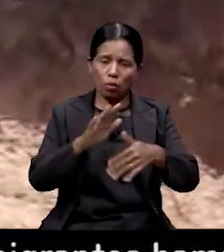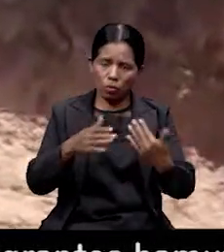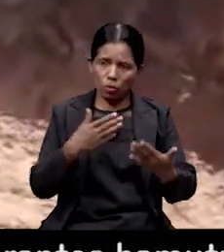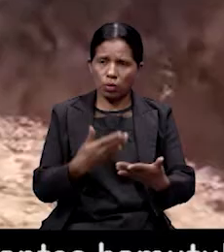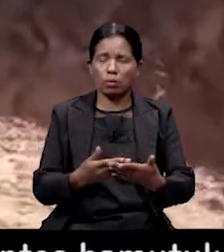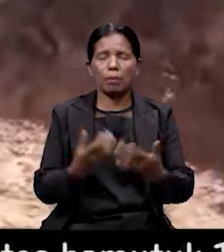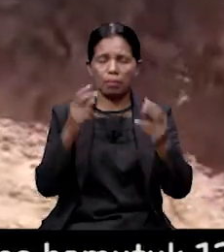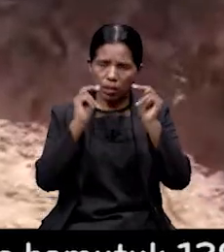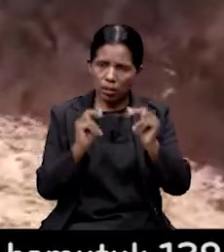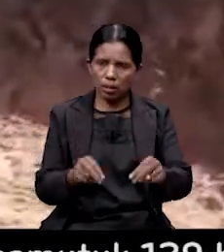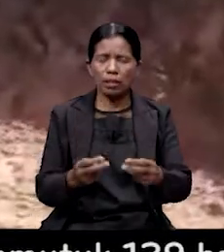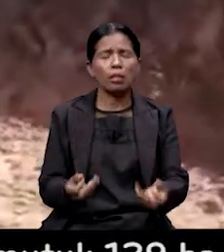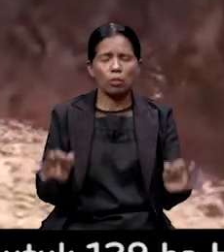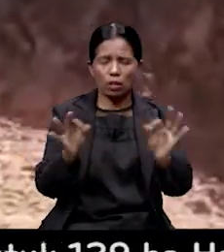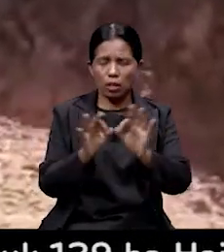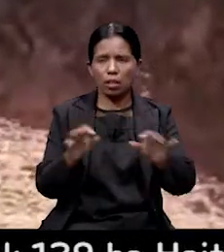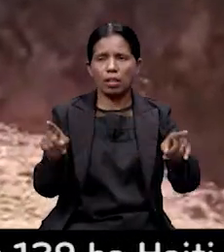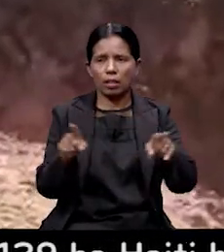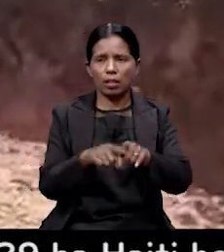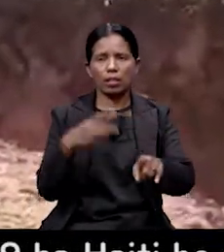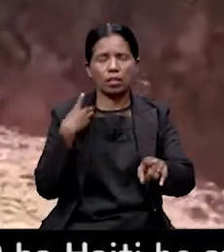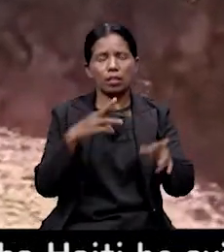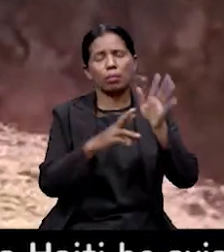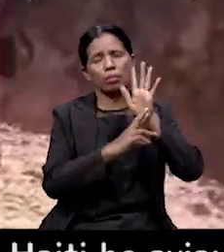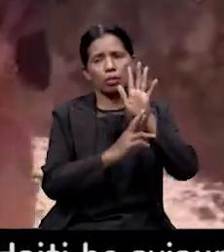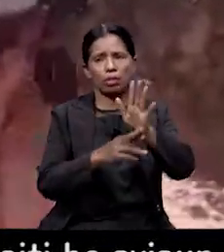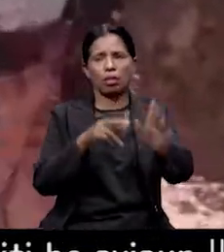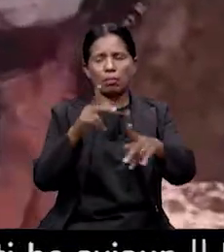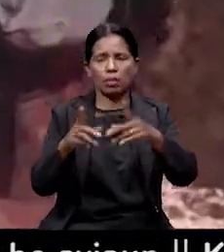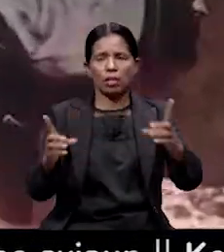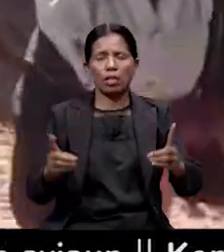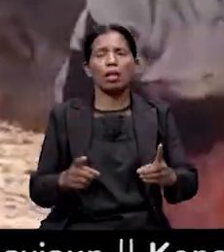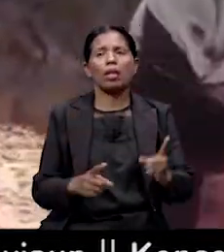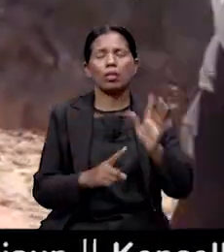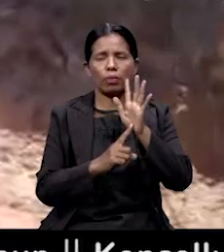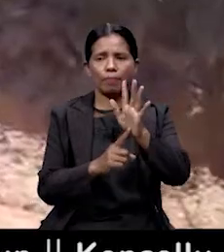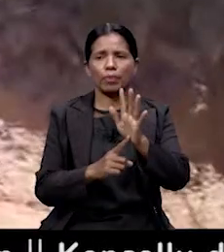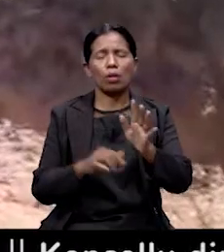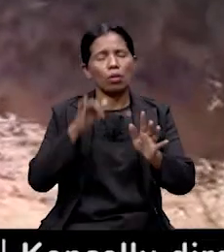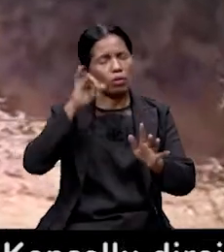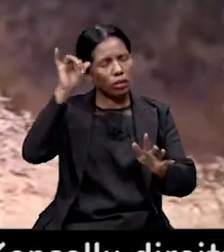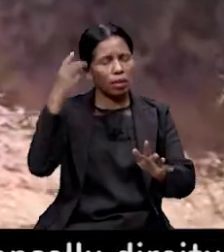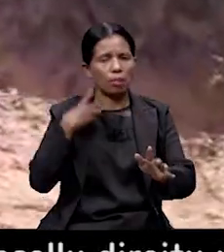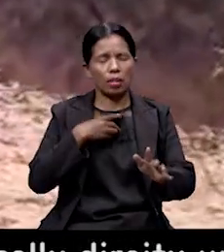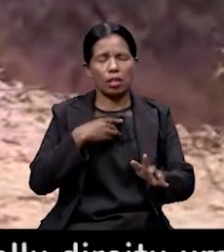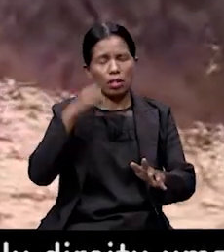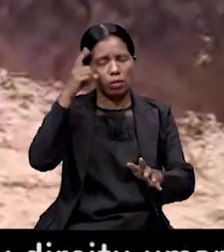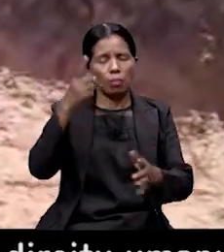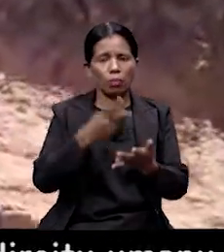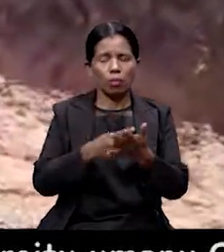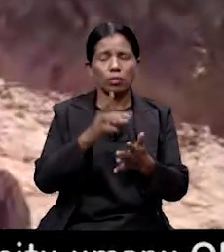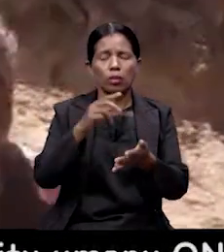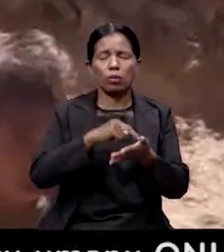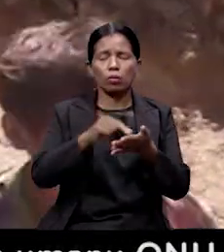importanti nebe no dar mandato lulik nebe itane representante povo sira ato. Harse kami ak fora ka numero proposta numero 8